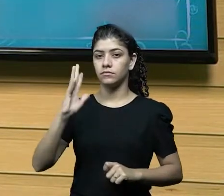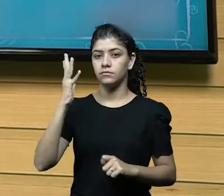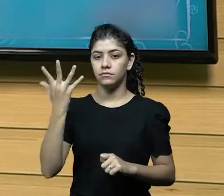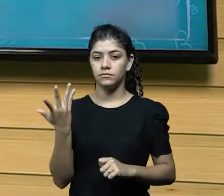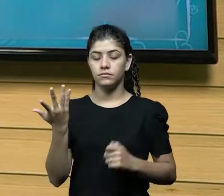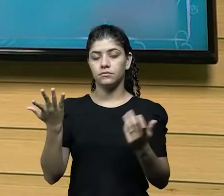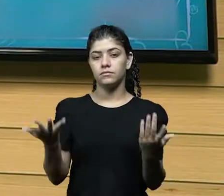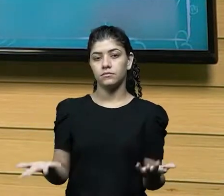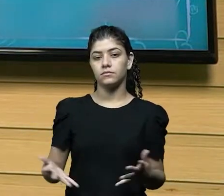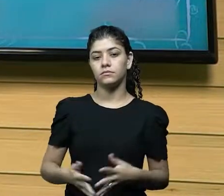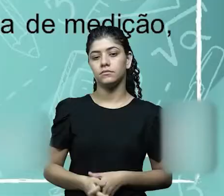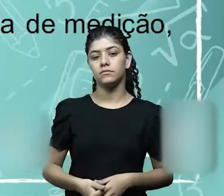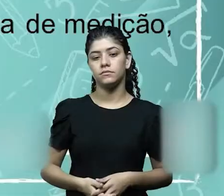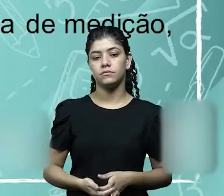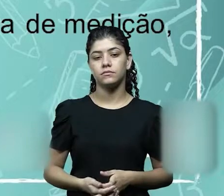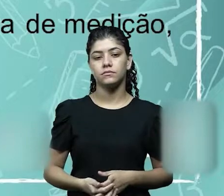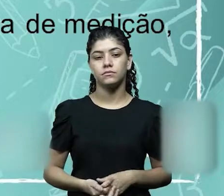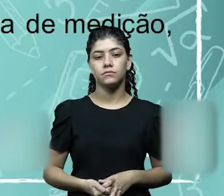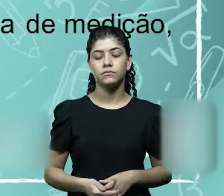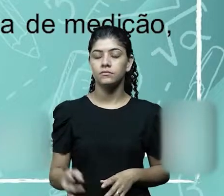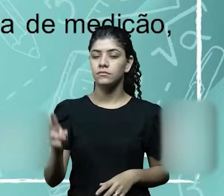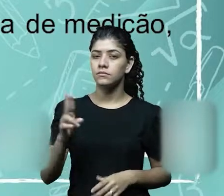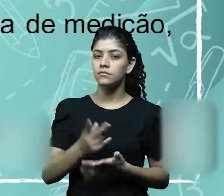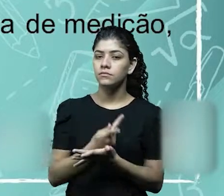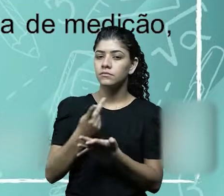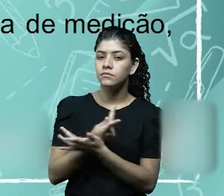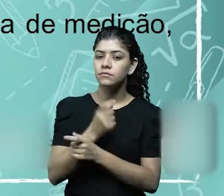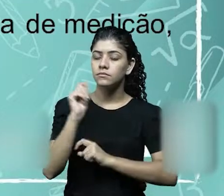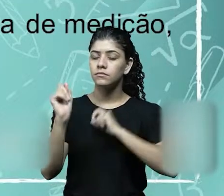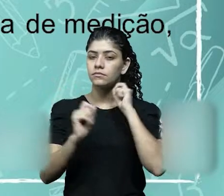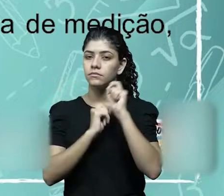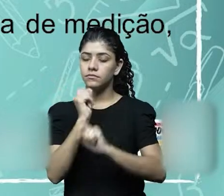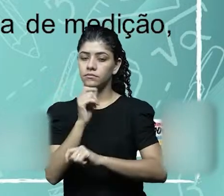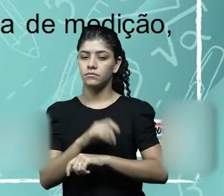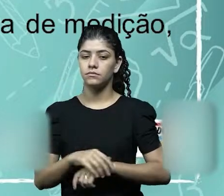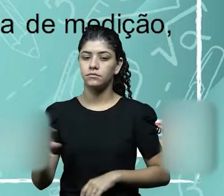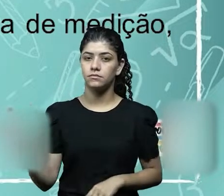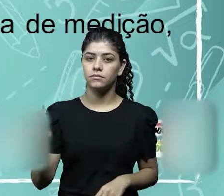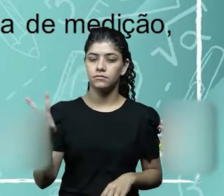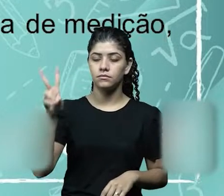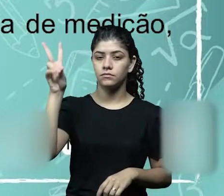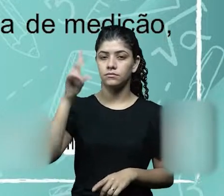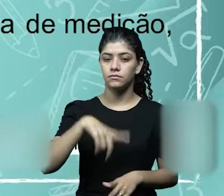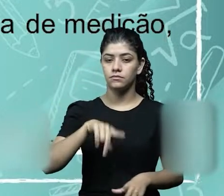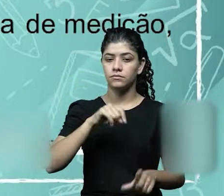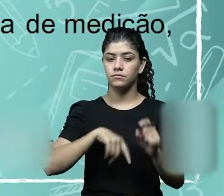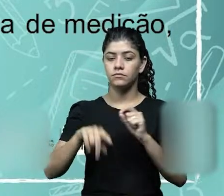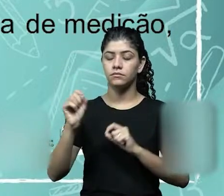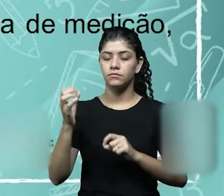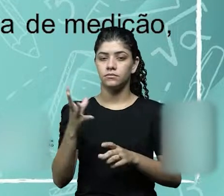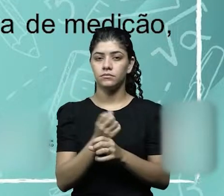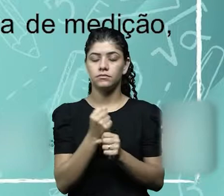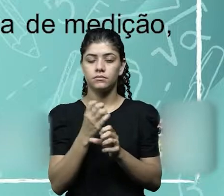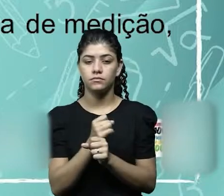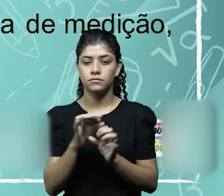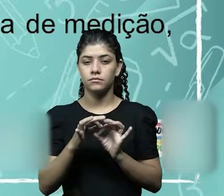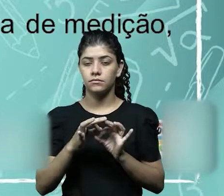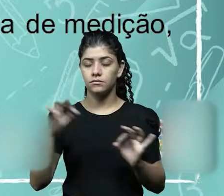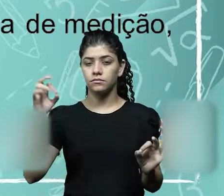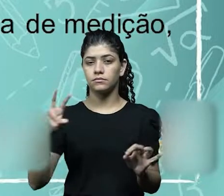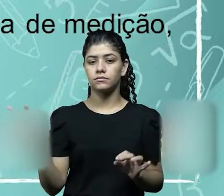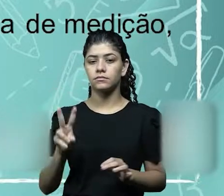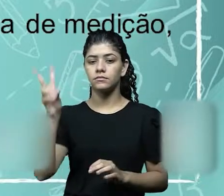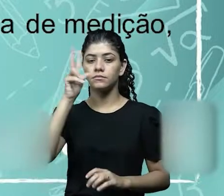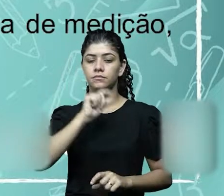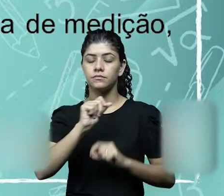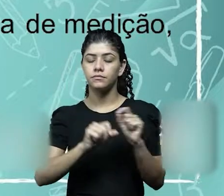durante a tomada de uma medida. O erro de medição é a diferença entre o valor medido em uma grandeza e